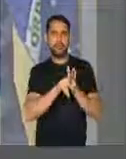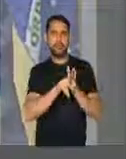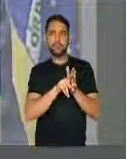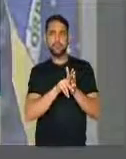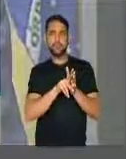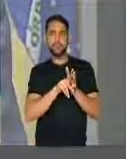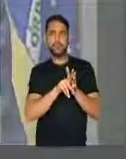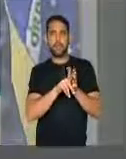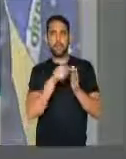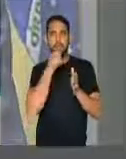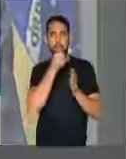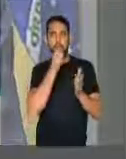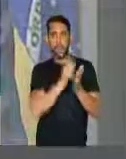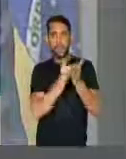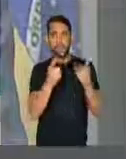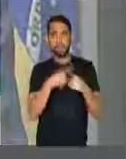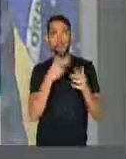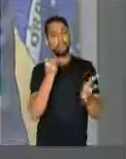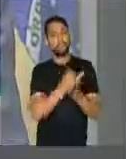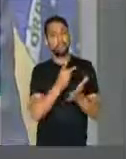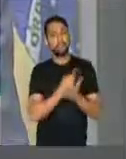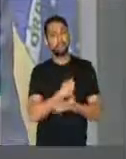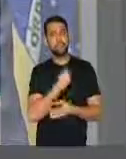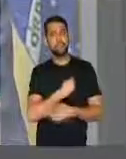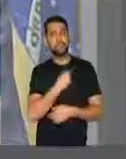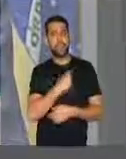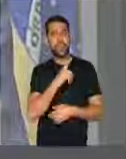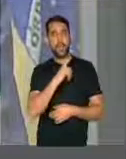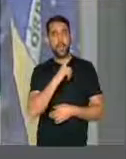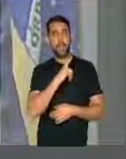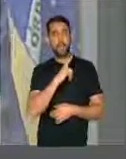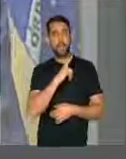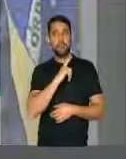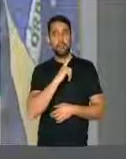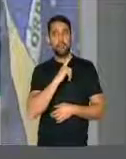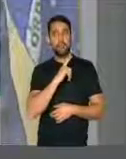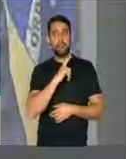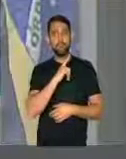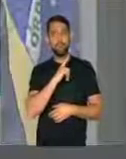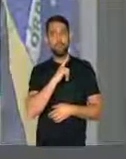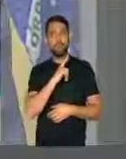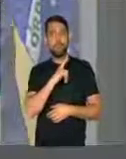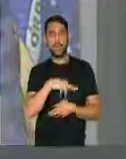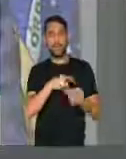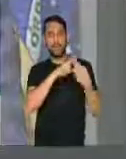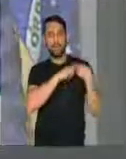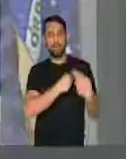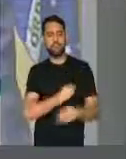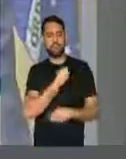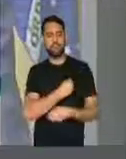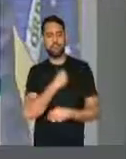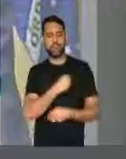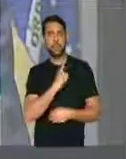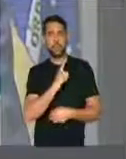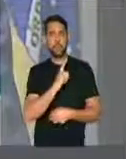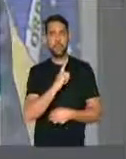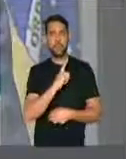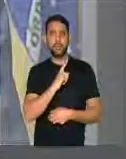imprensa. Mas é assim mesmo. Ele tem que ter a